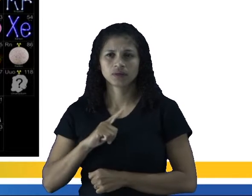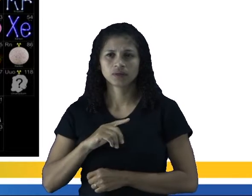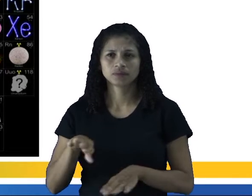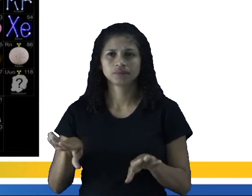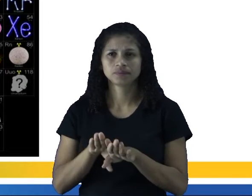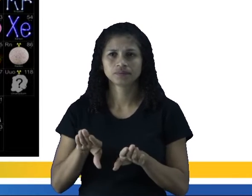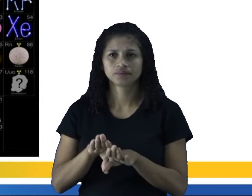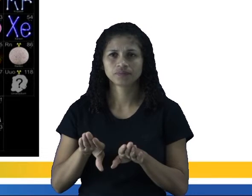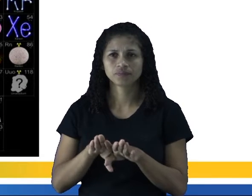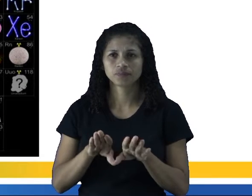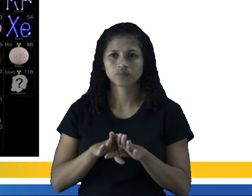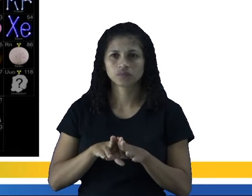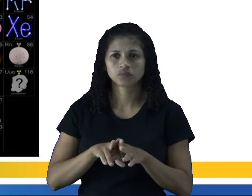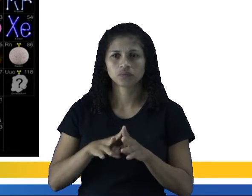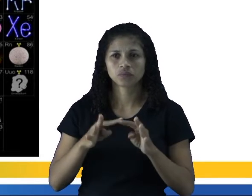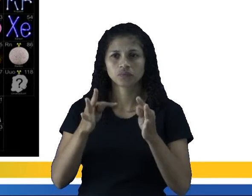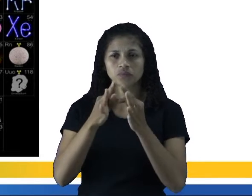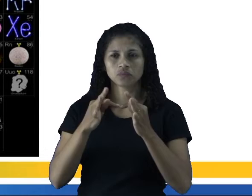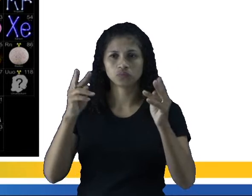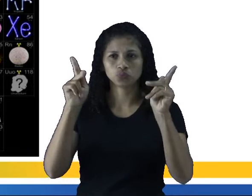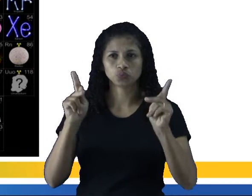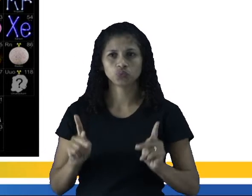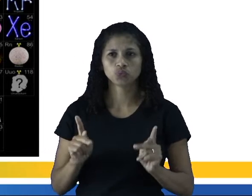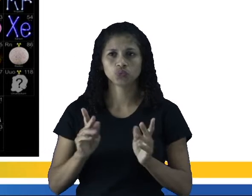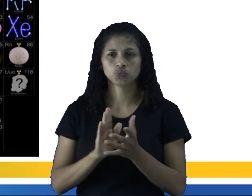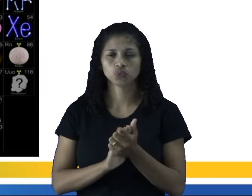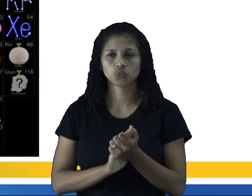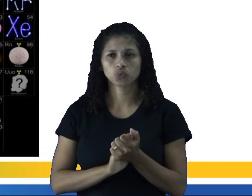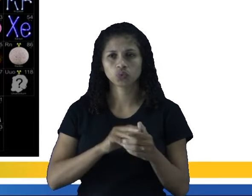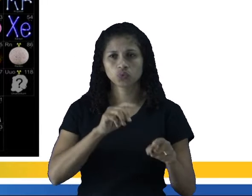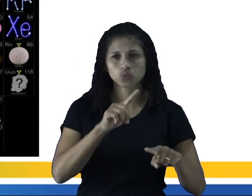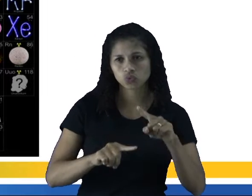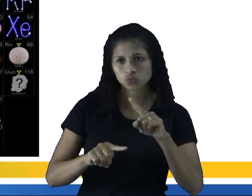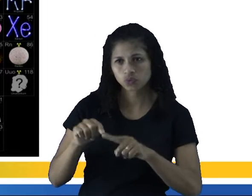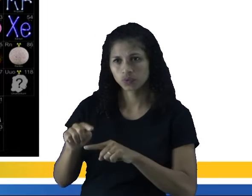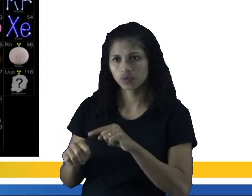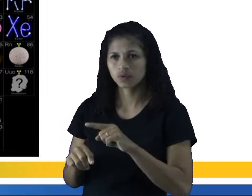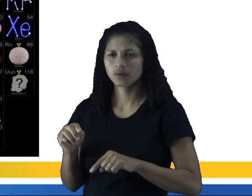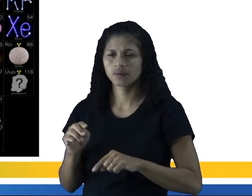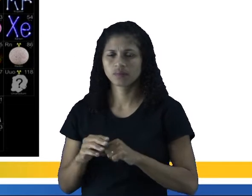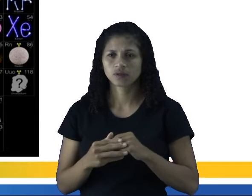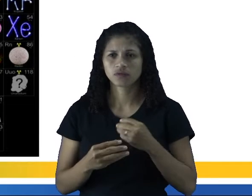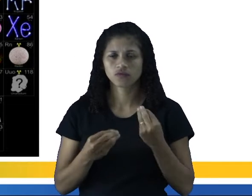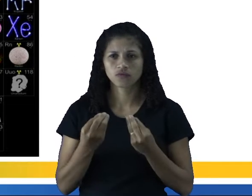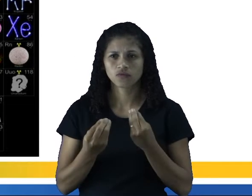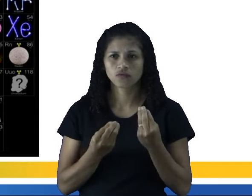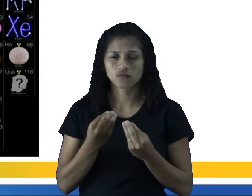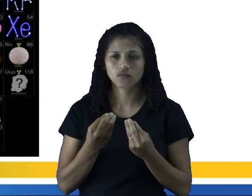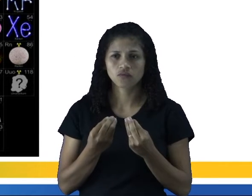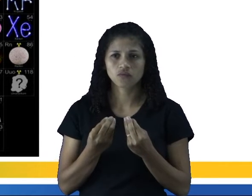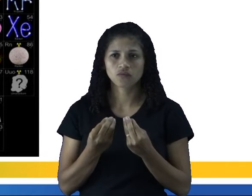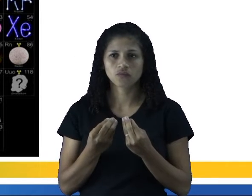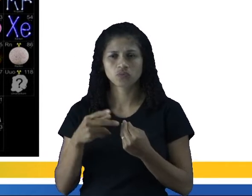tabela periódica da forma como esses átomos, né, eles são encontrados ali na forma natural, né, desses